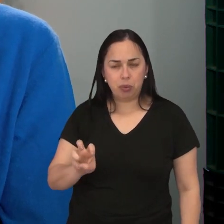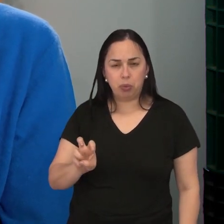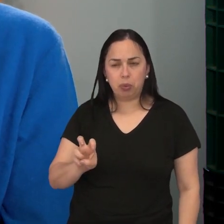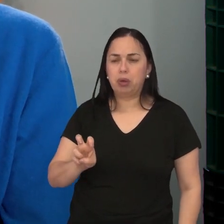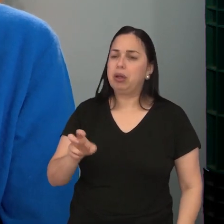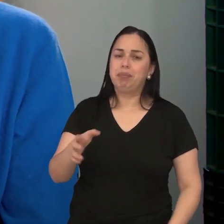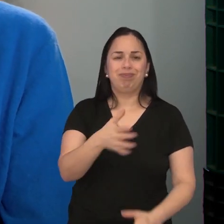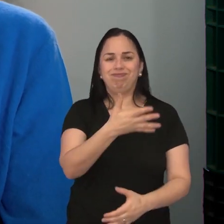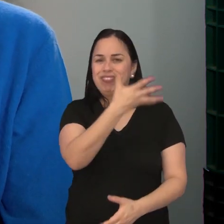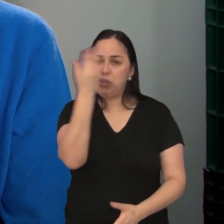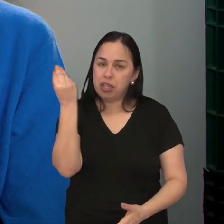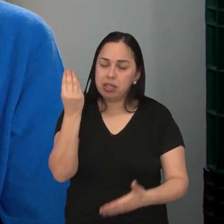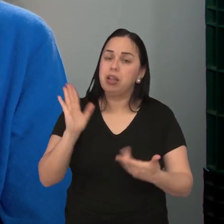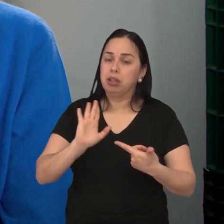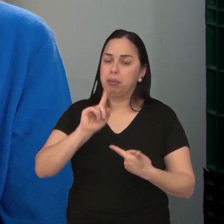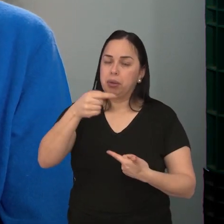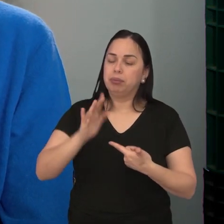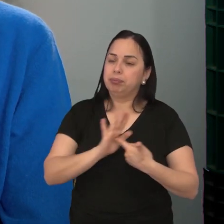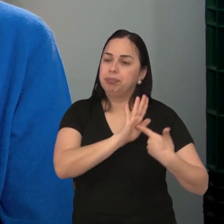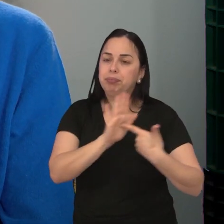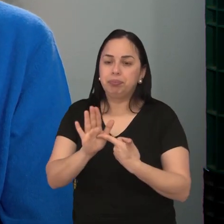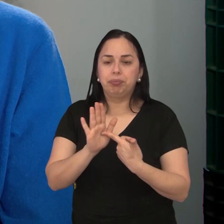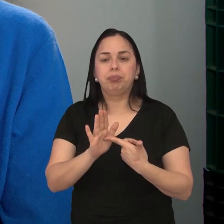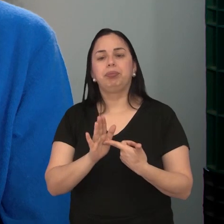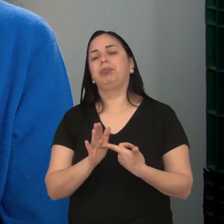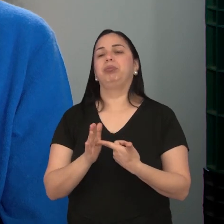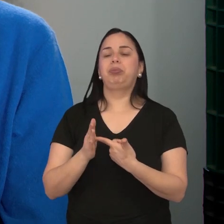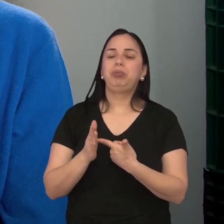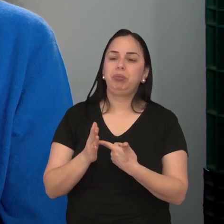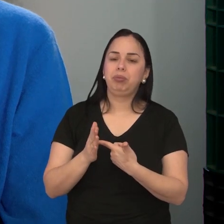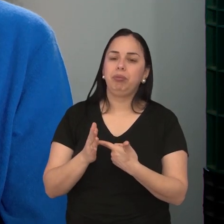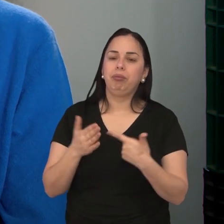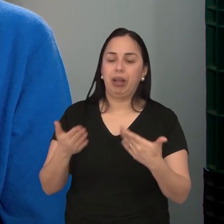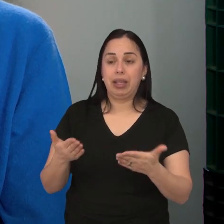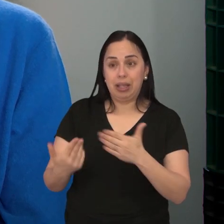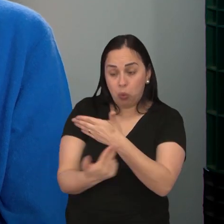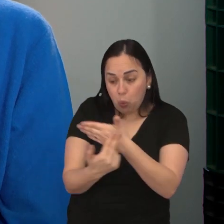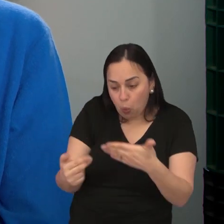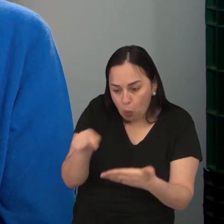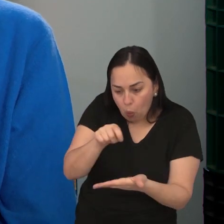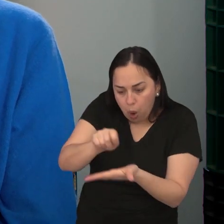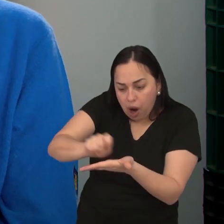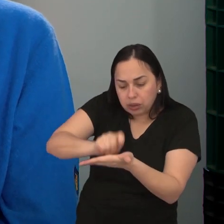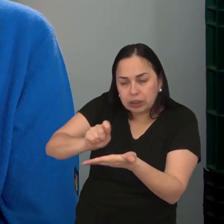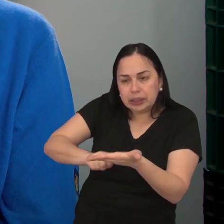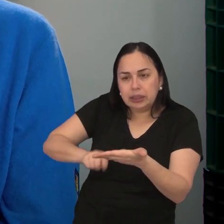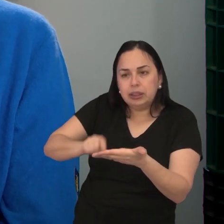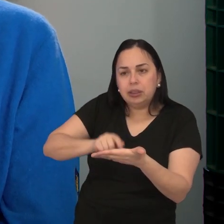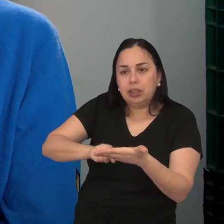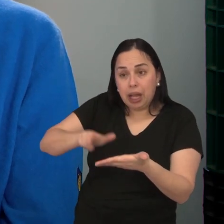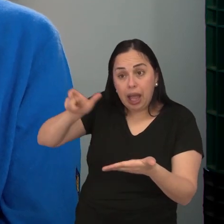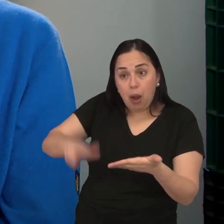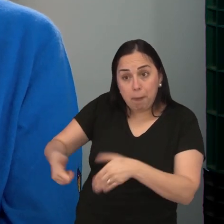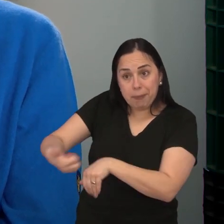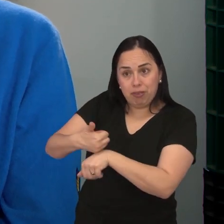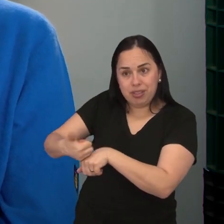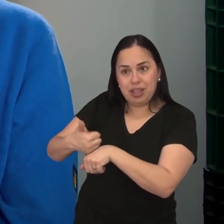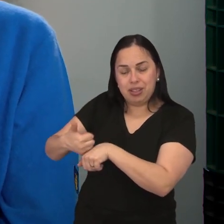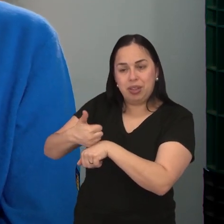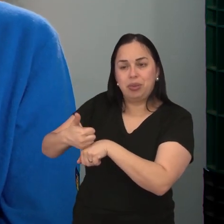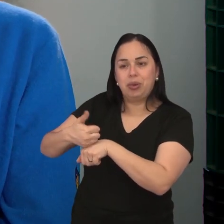ele mostrava. E o escritor desse livro era um